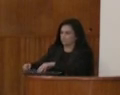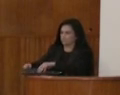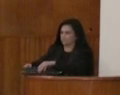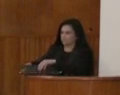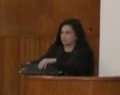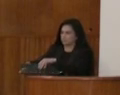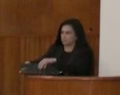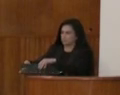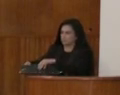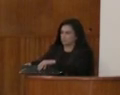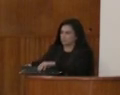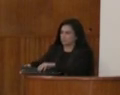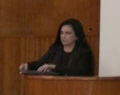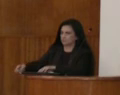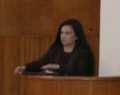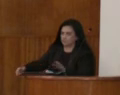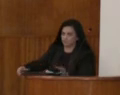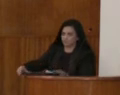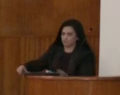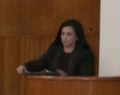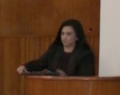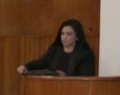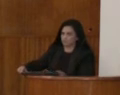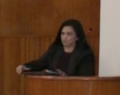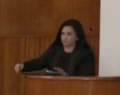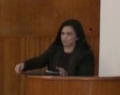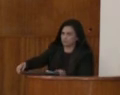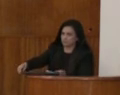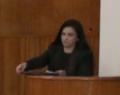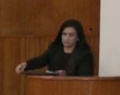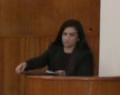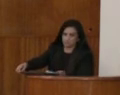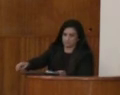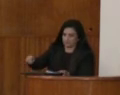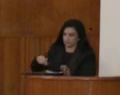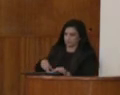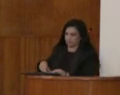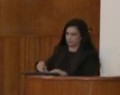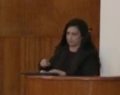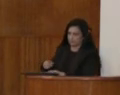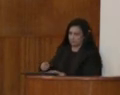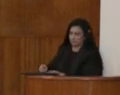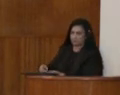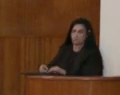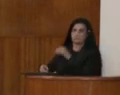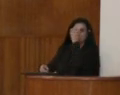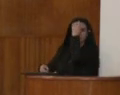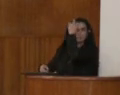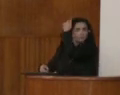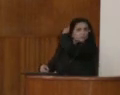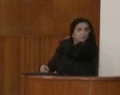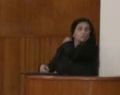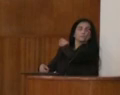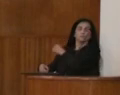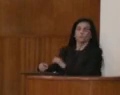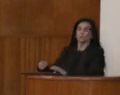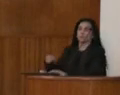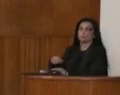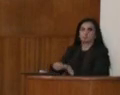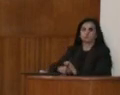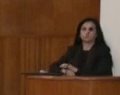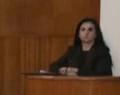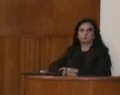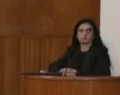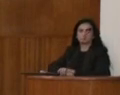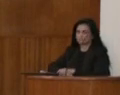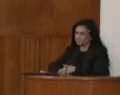acaba não valendo o esforço de fiscalização para alcançar ela. Agora, uma coisa que